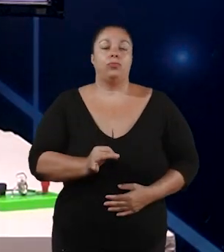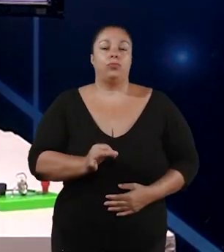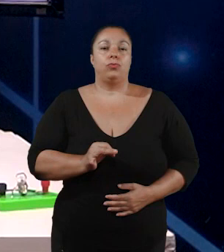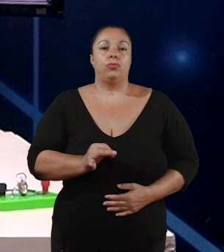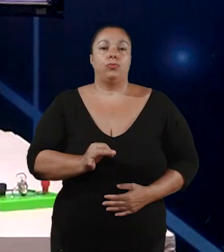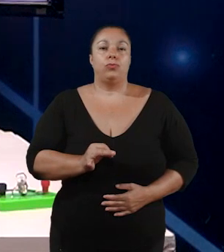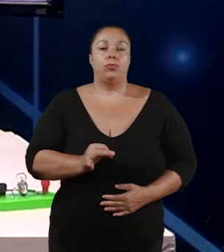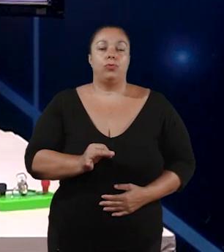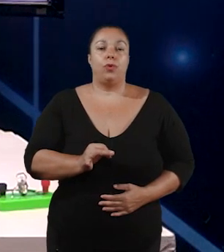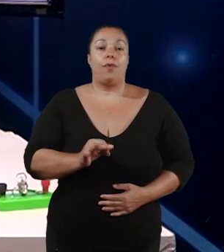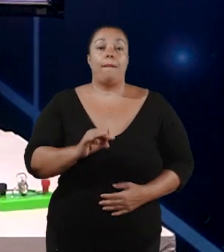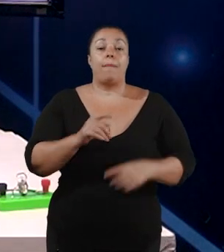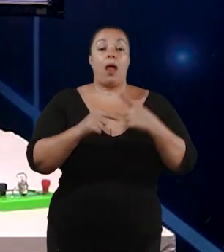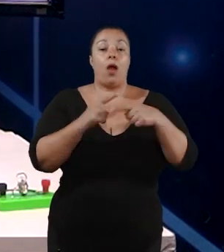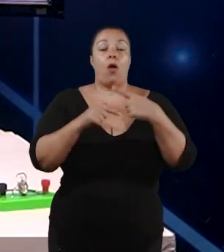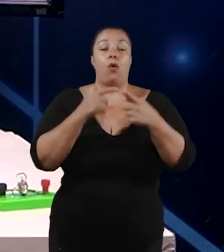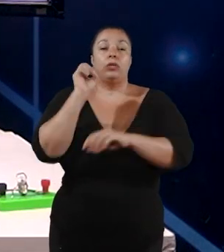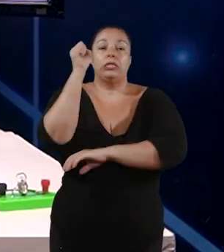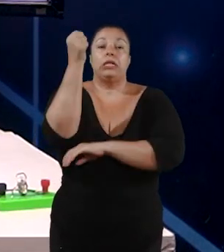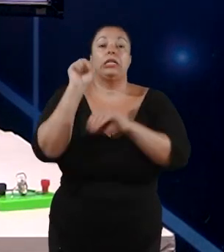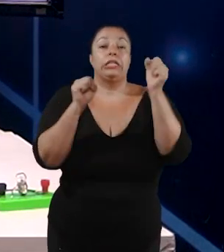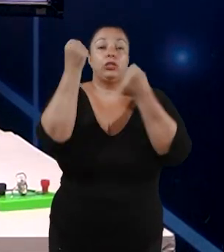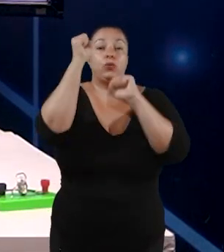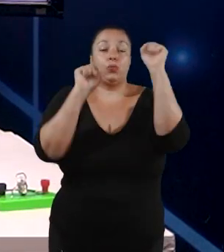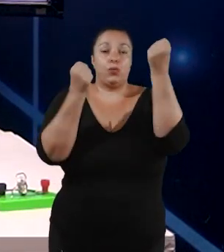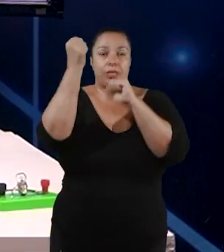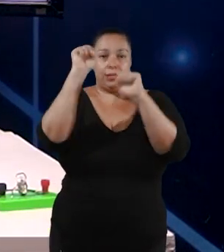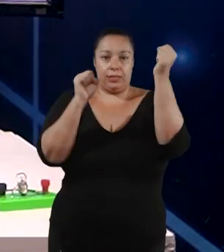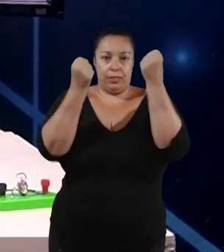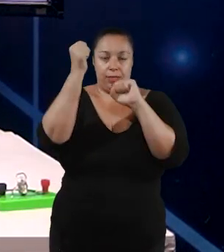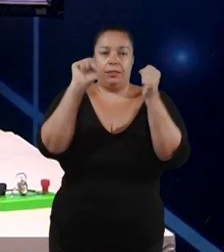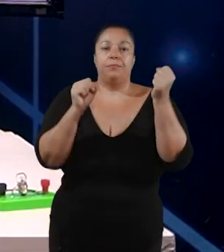indústria que vai reciclar esse material, vai aproveitar